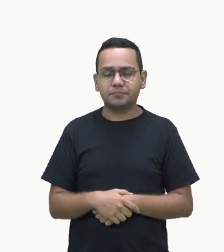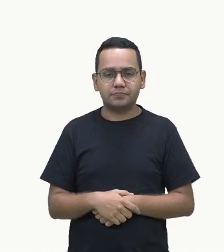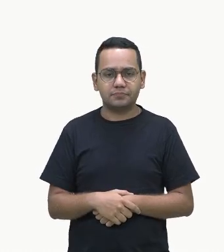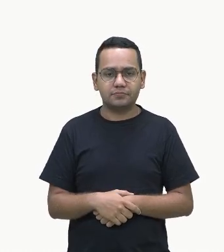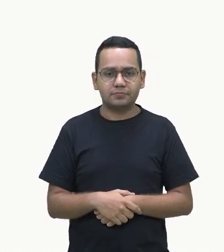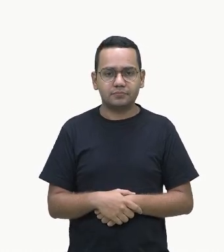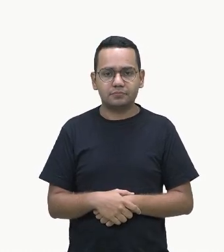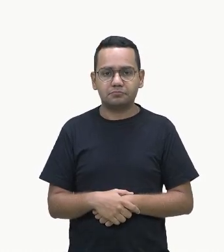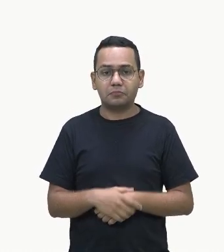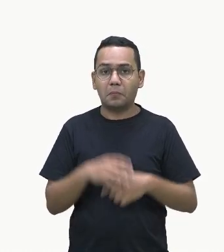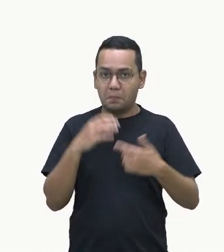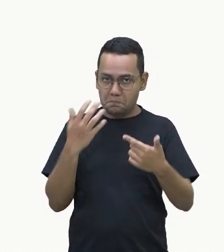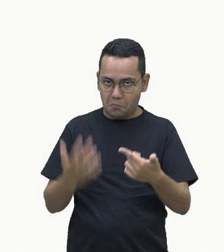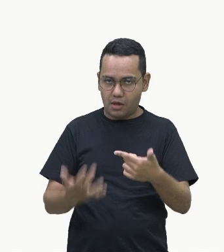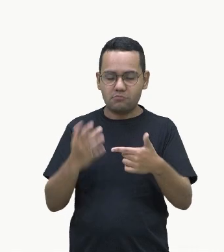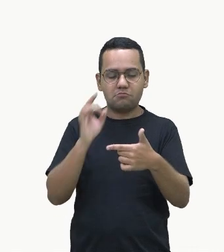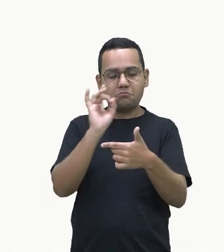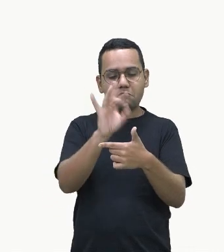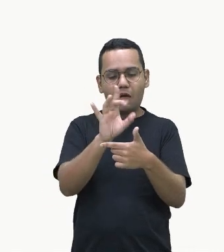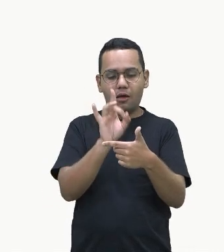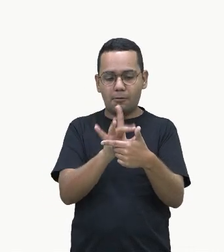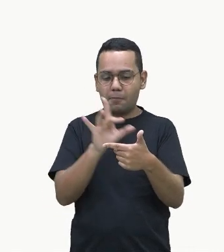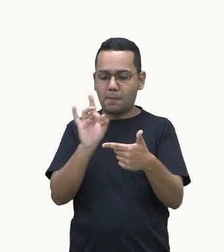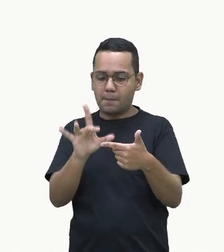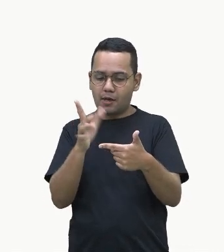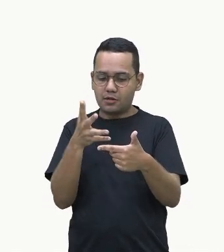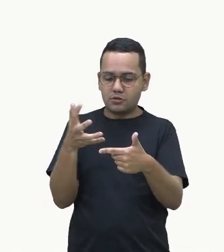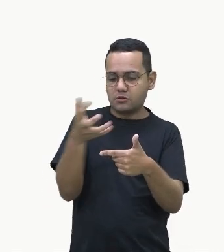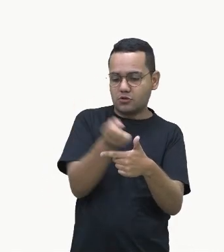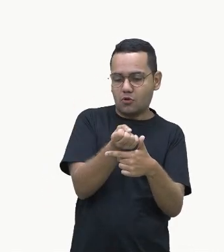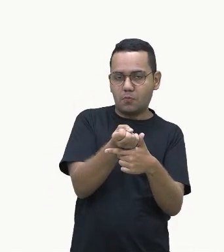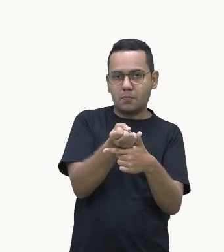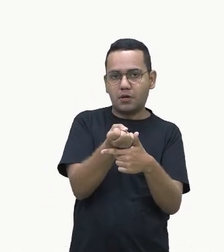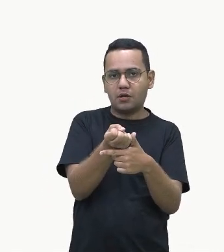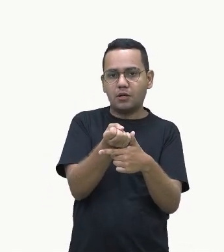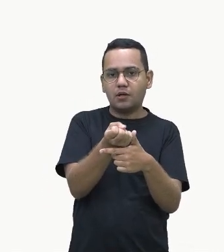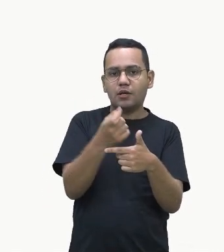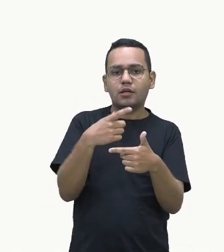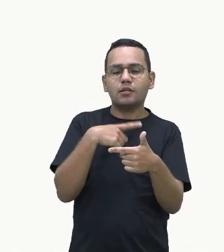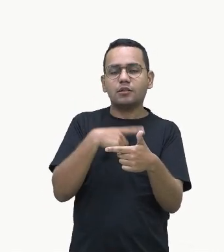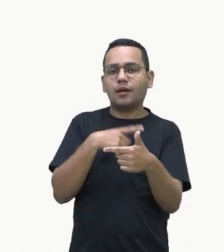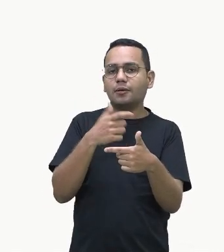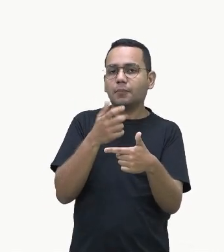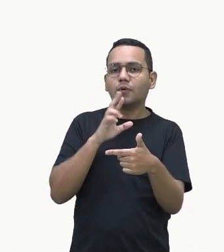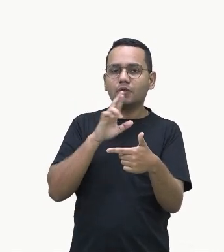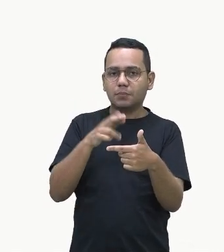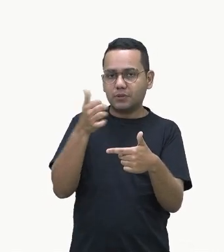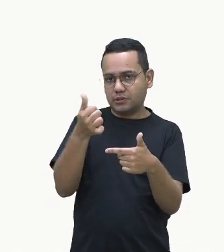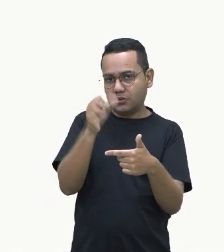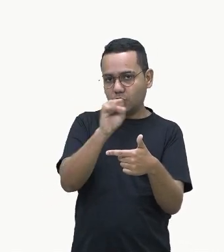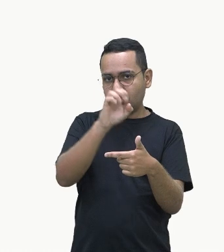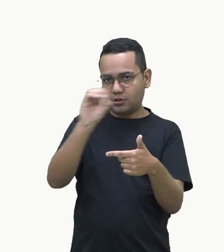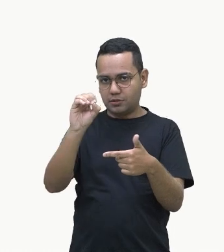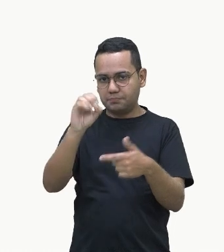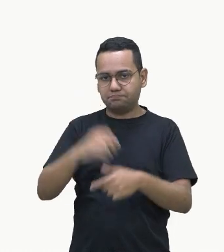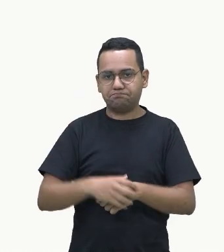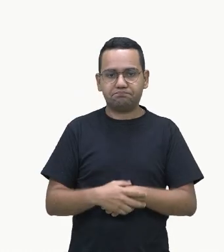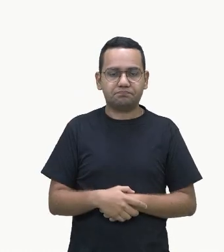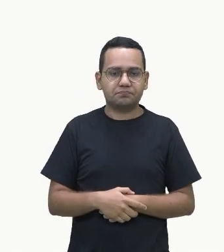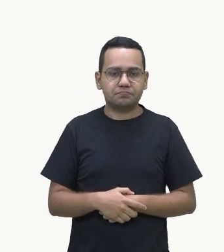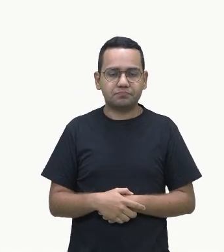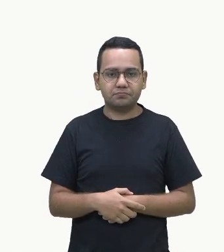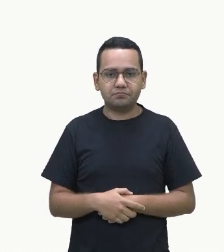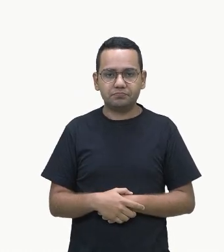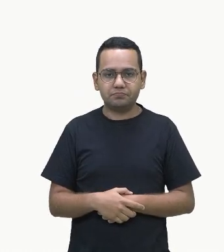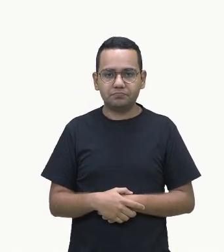soma dos três ângulos internos de um triângulo dá sempre 180. Pois bem, voltando aqui à nossa leitura, o